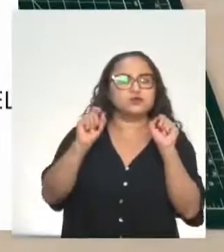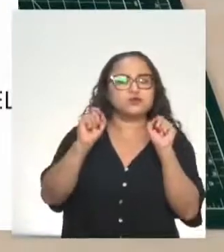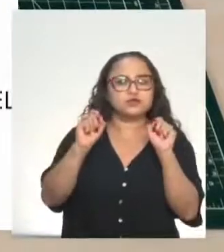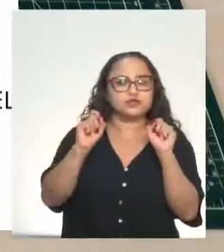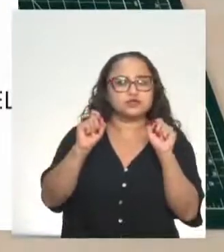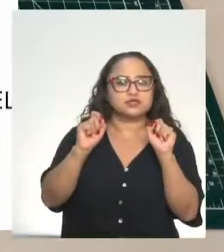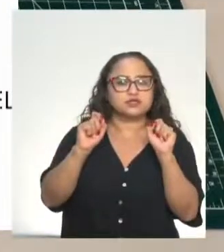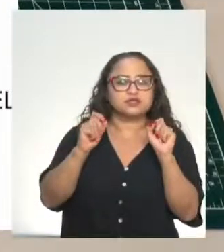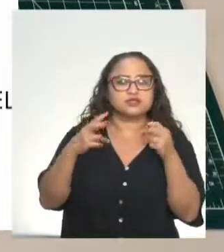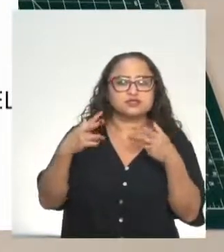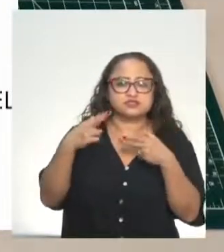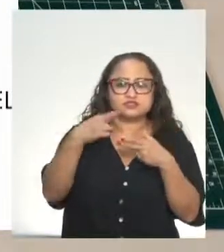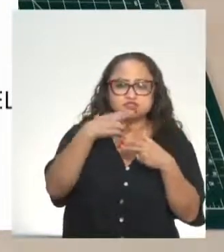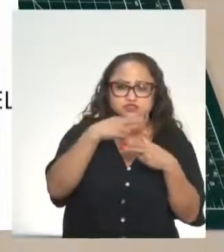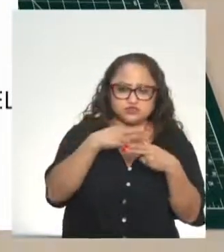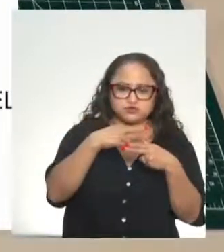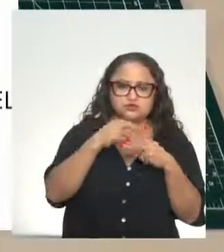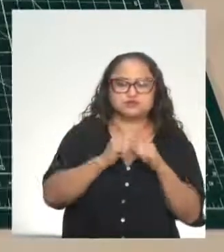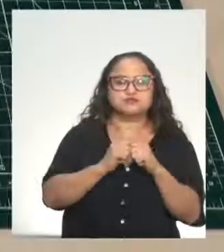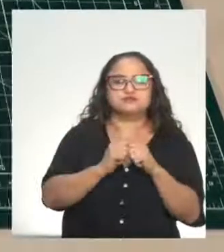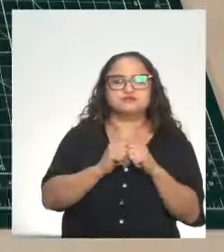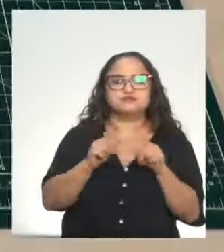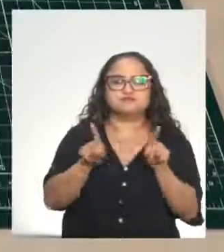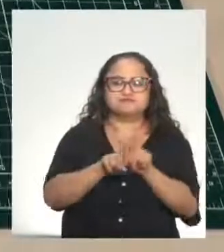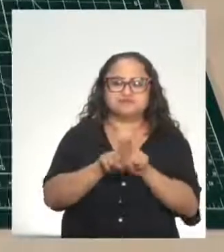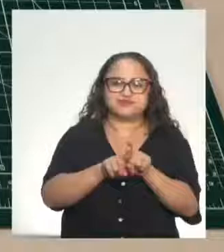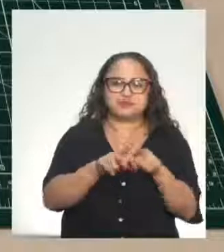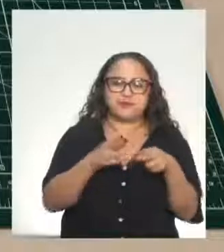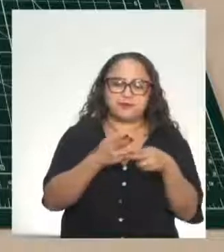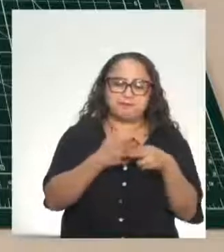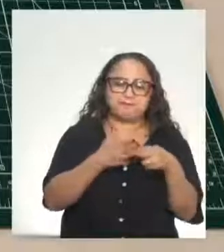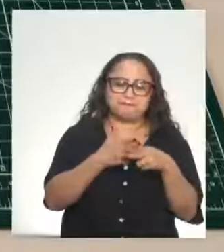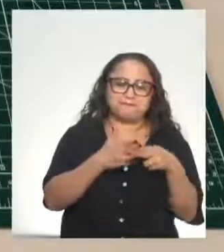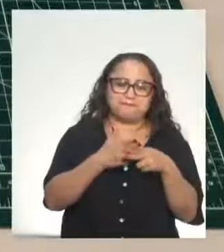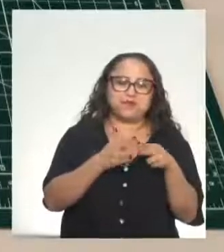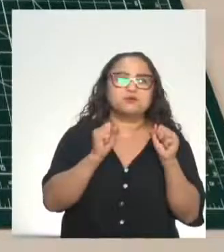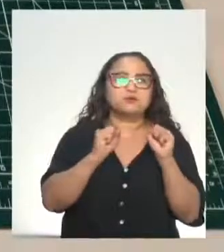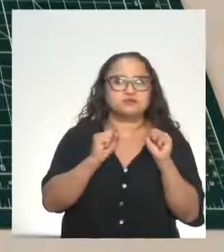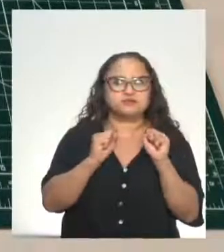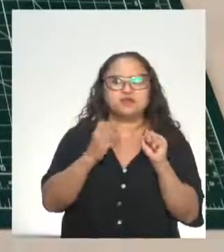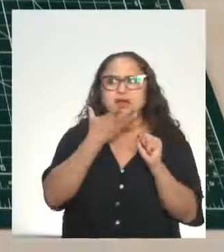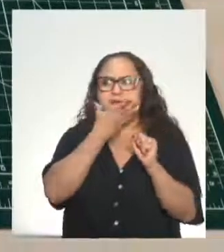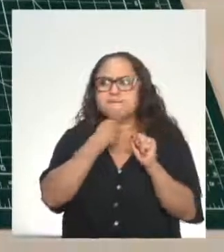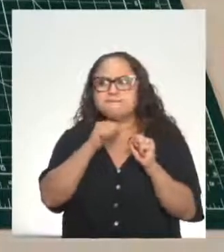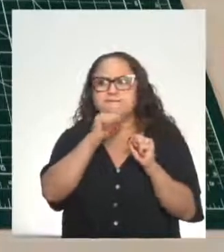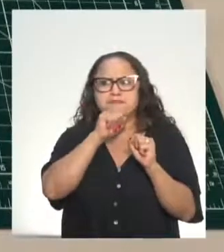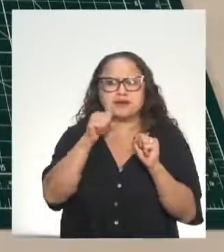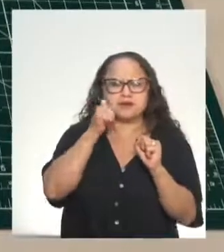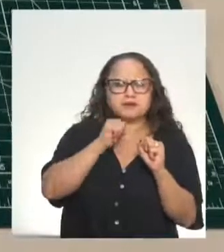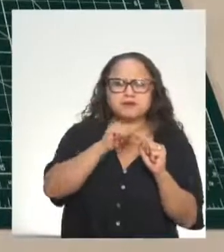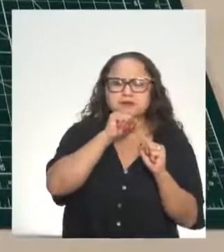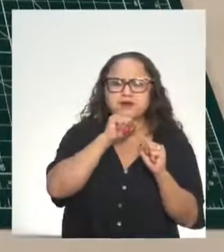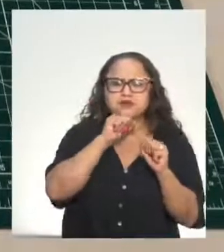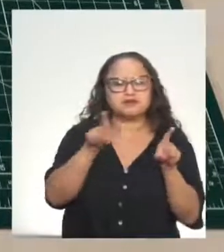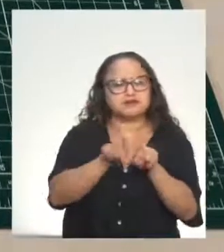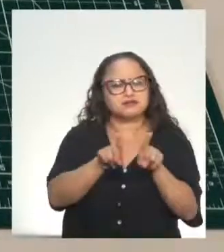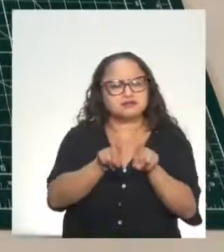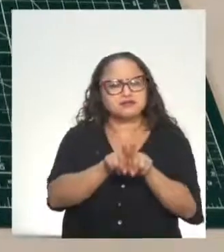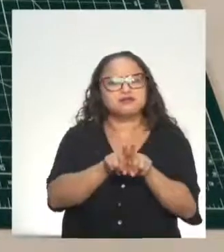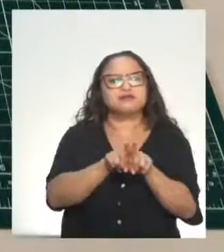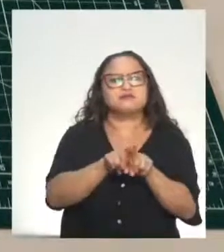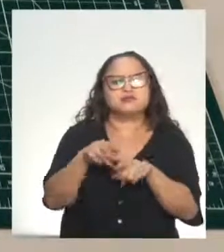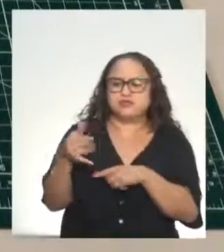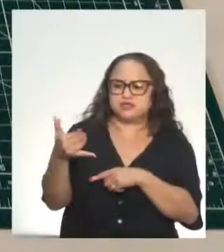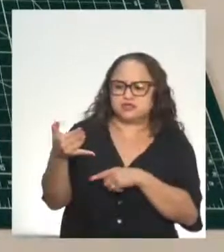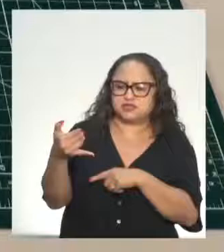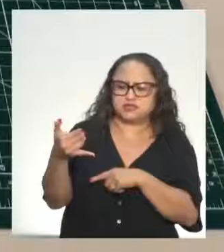ponta, estilete, sempre peça ajuda para o seu pai, o responsável, e uma caneta para poder fazer o